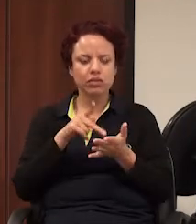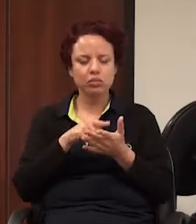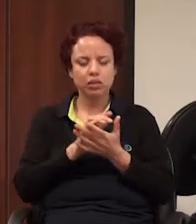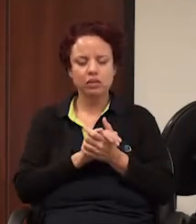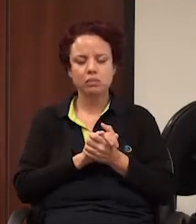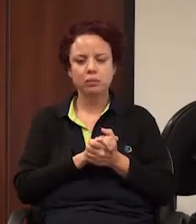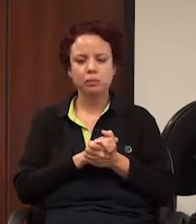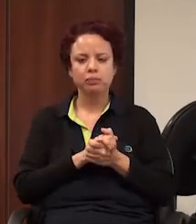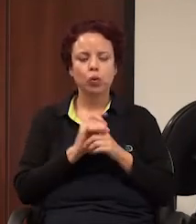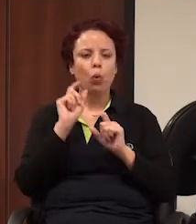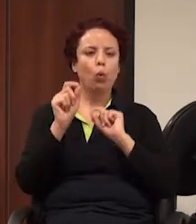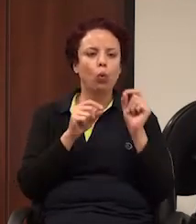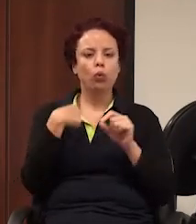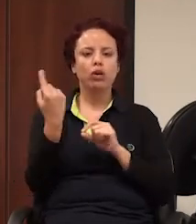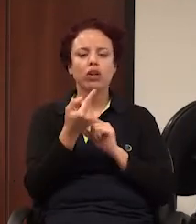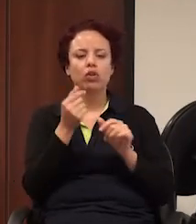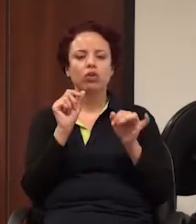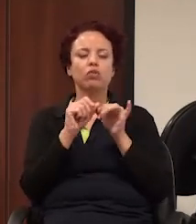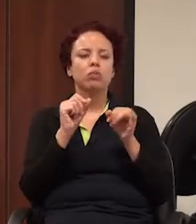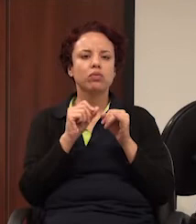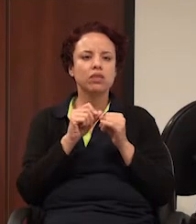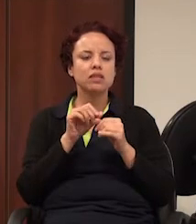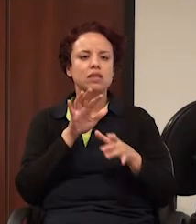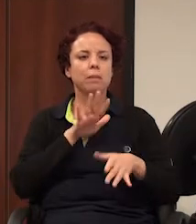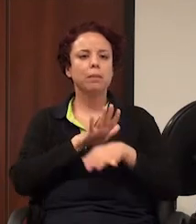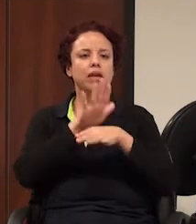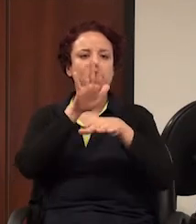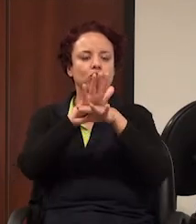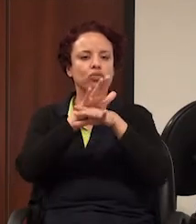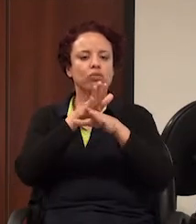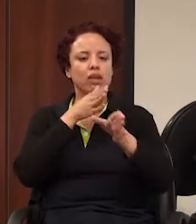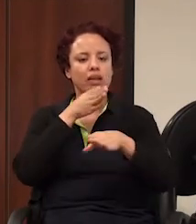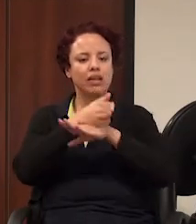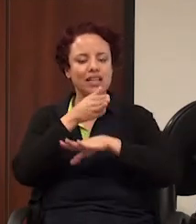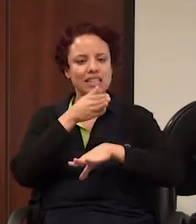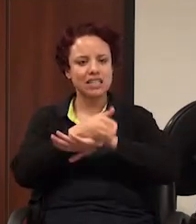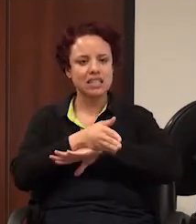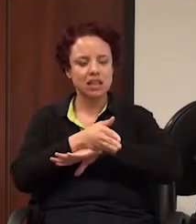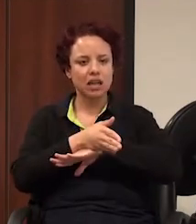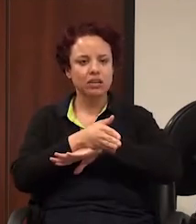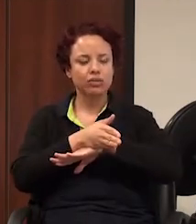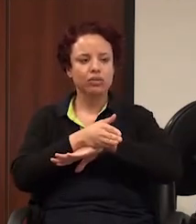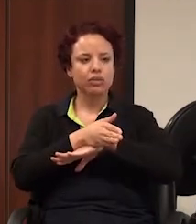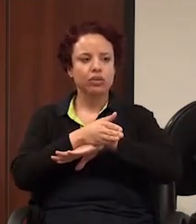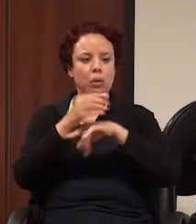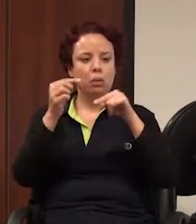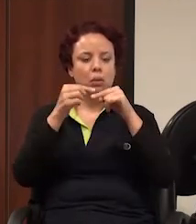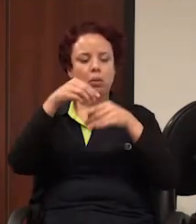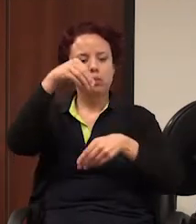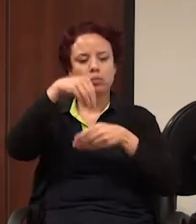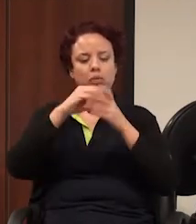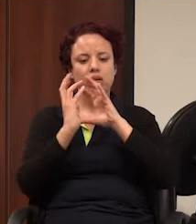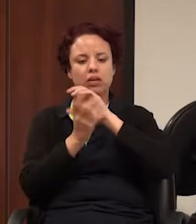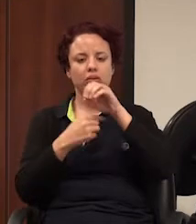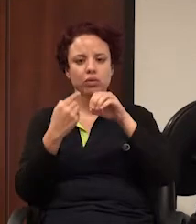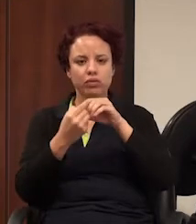Né? O que vamos fazer para que realmente esse acesso seja, né, dentro dessa universalidade